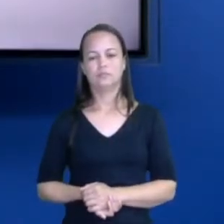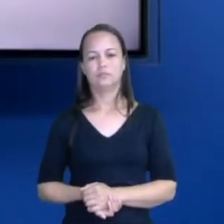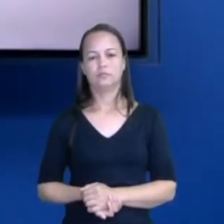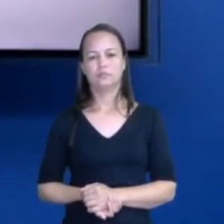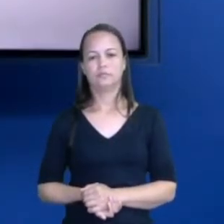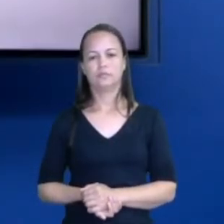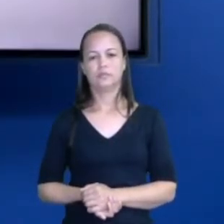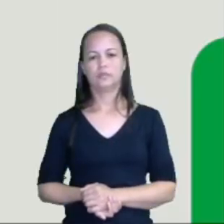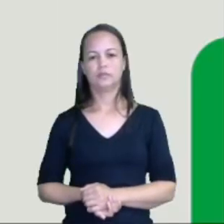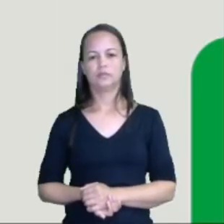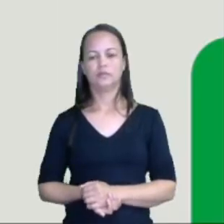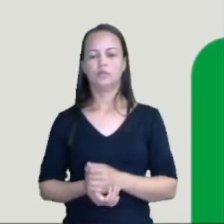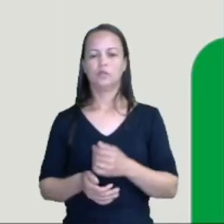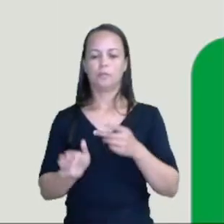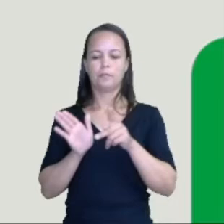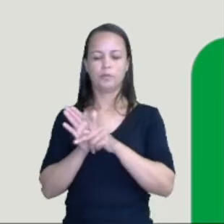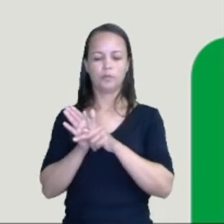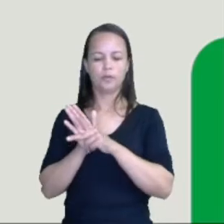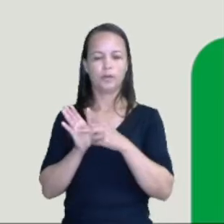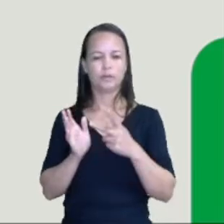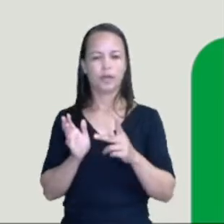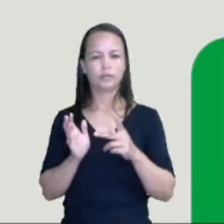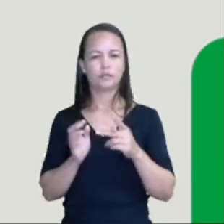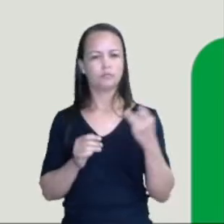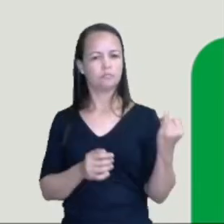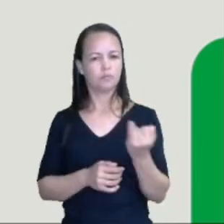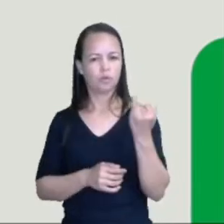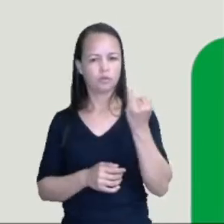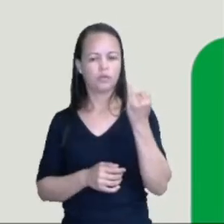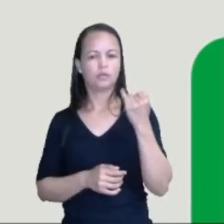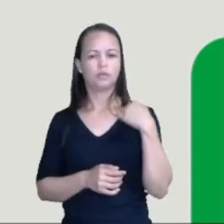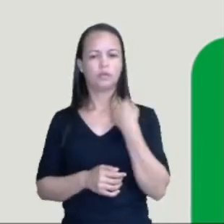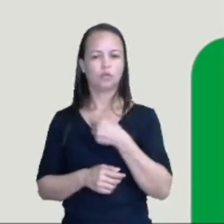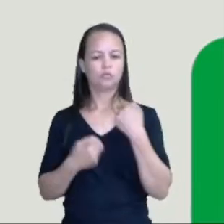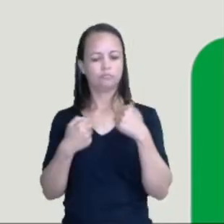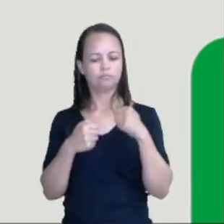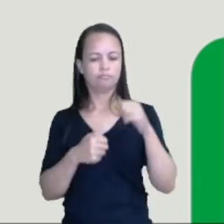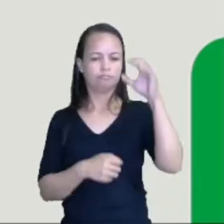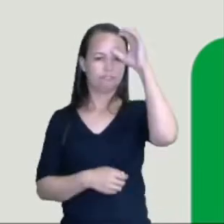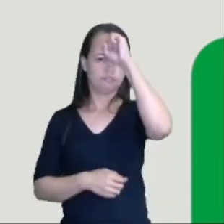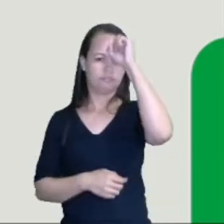Outra propriedade extremamente importante que nós devemos aprender é a